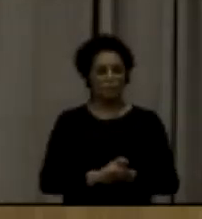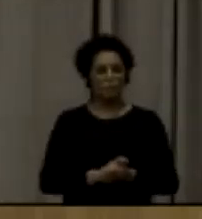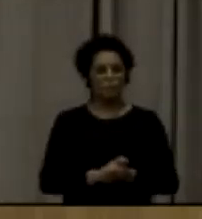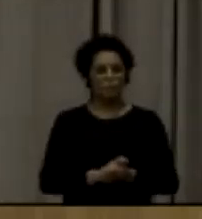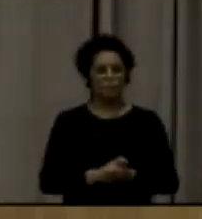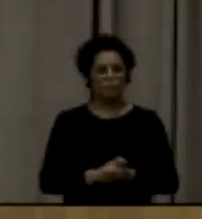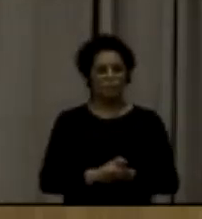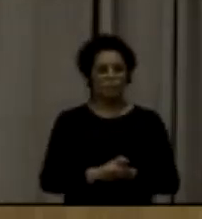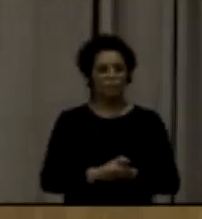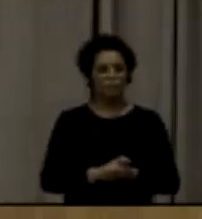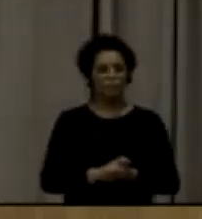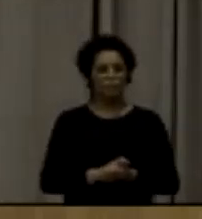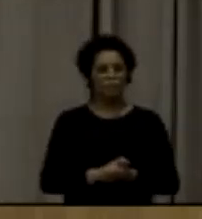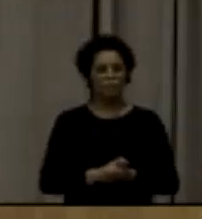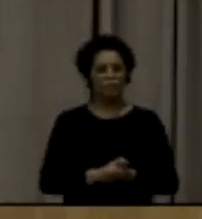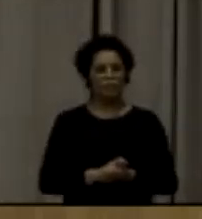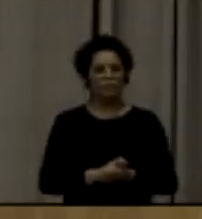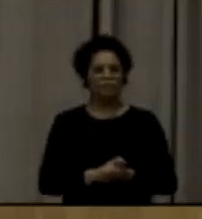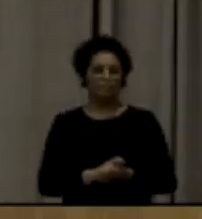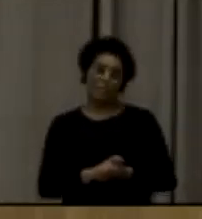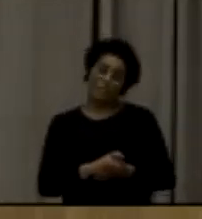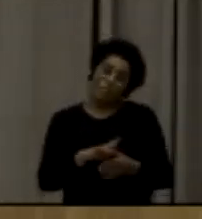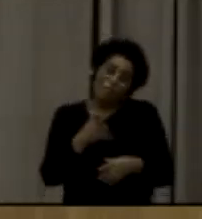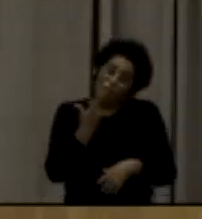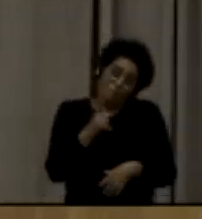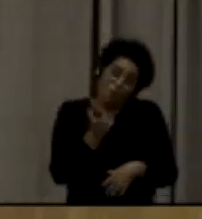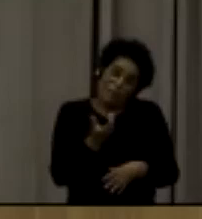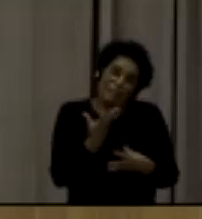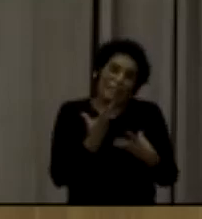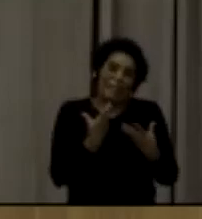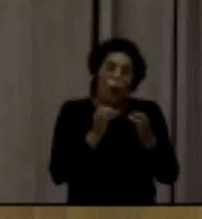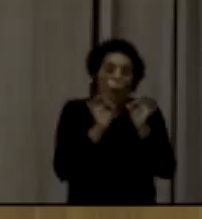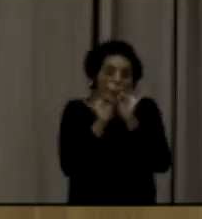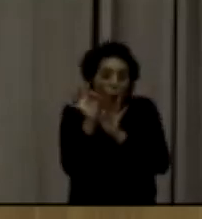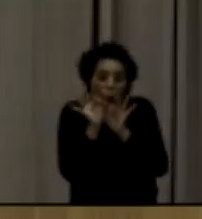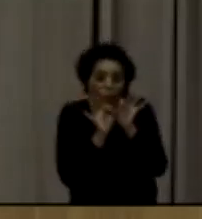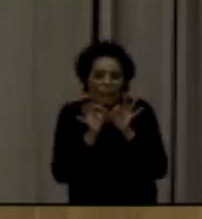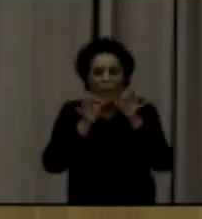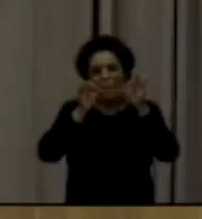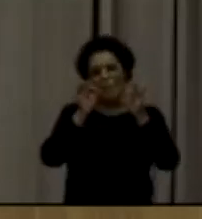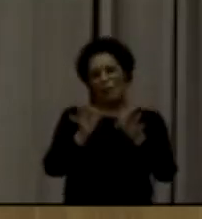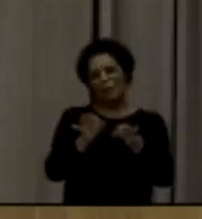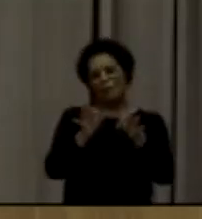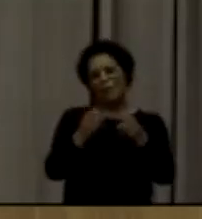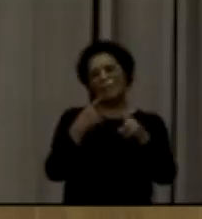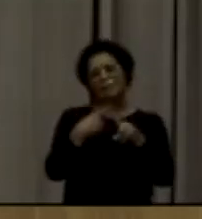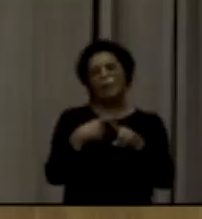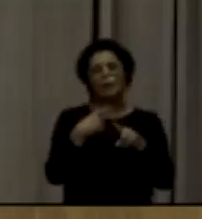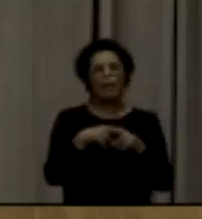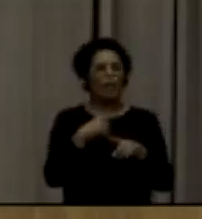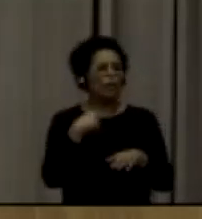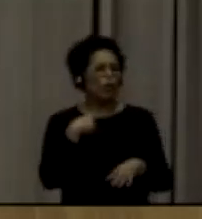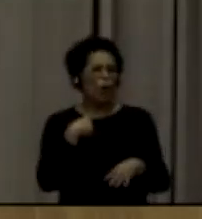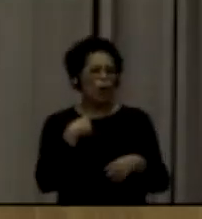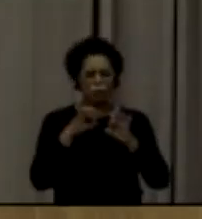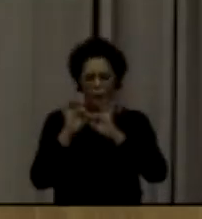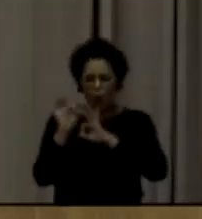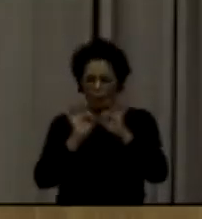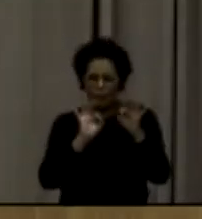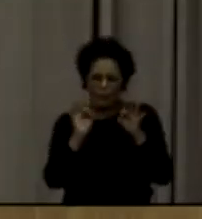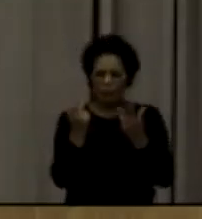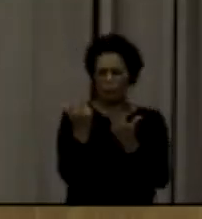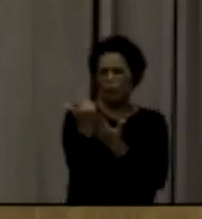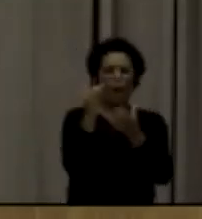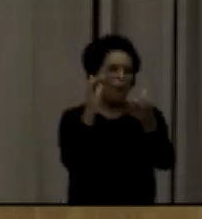provavelmente, um pouco desorganizado. Nós, com o Juan, nós fazemos assim, uma organização como se fosse um